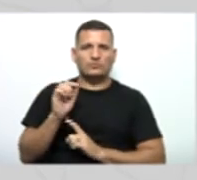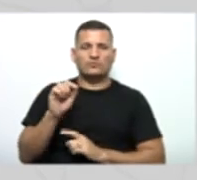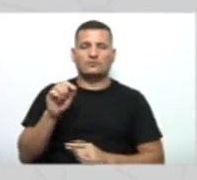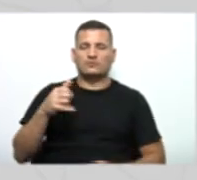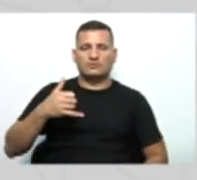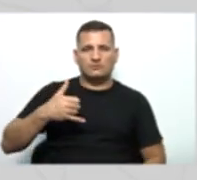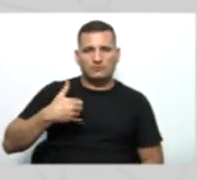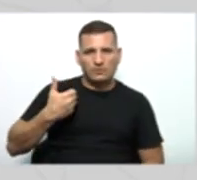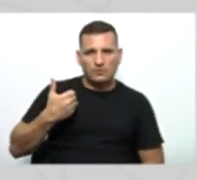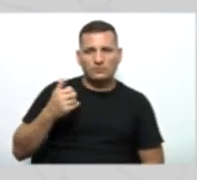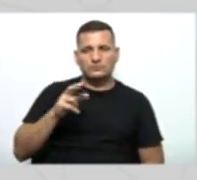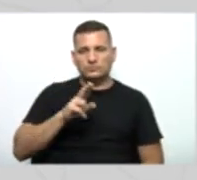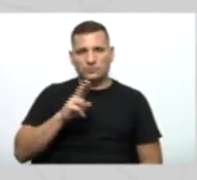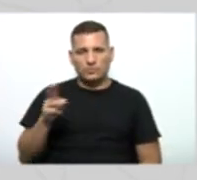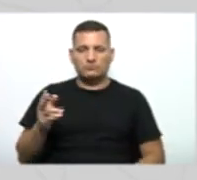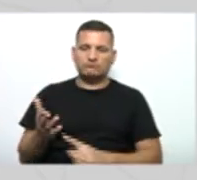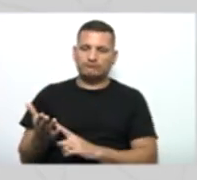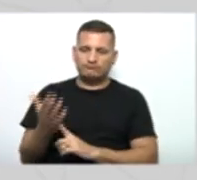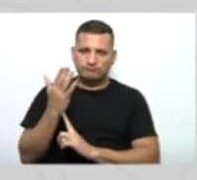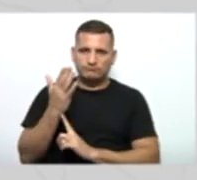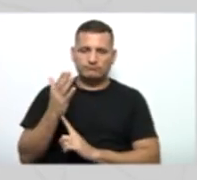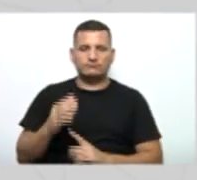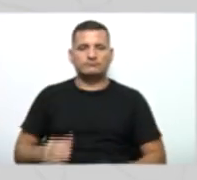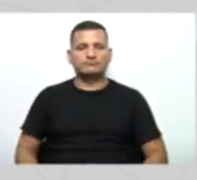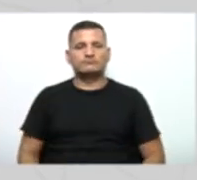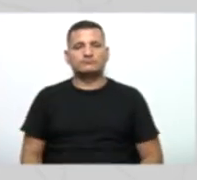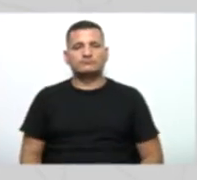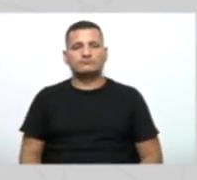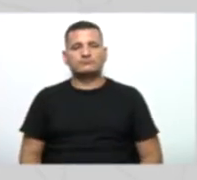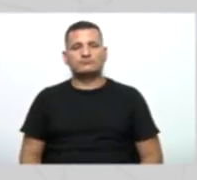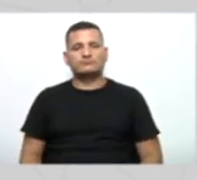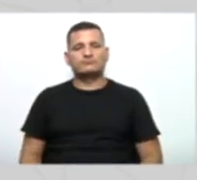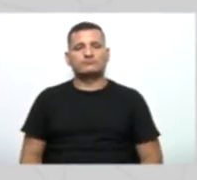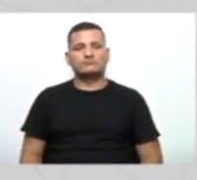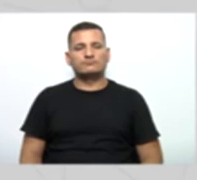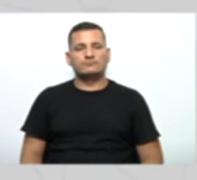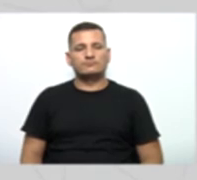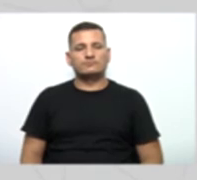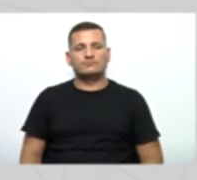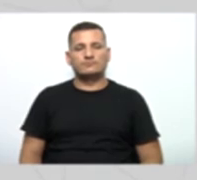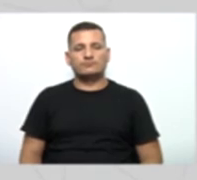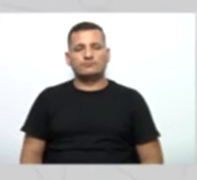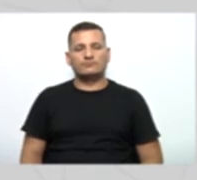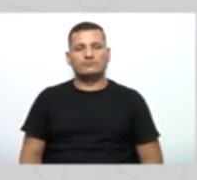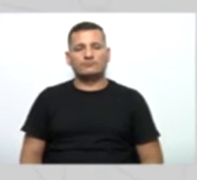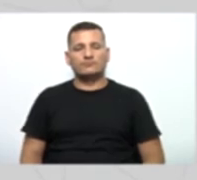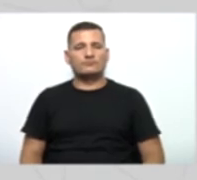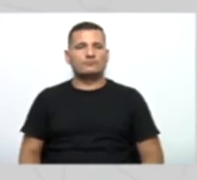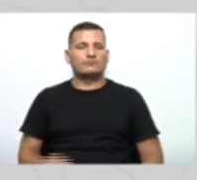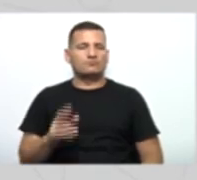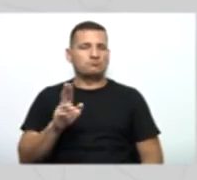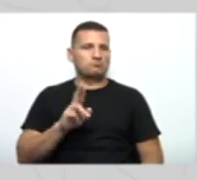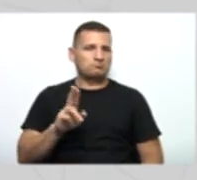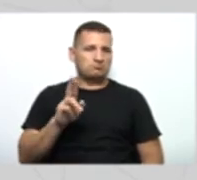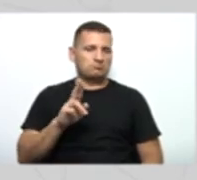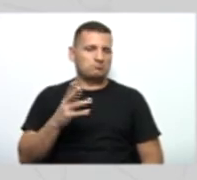características, nome e idade. Eu poderia muito bem fazer isso aqui, ó, utilizar o comando print.